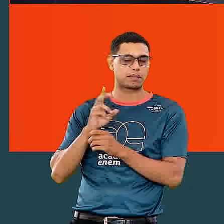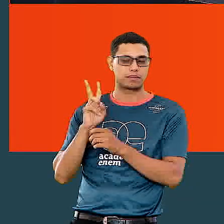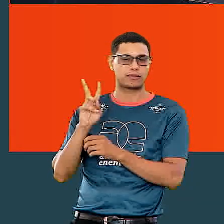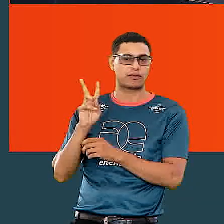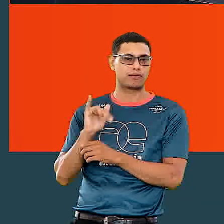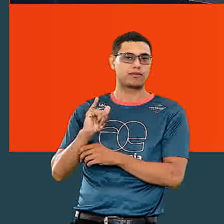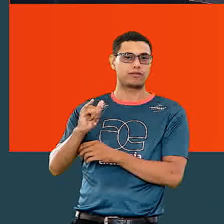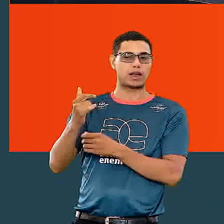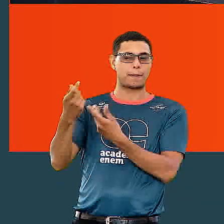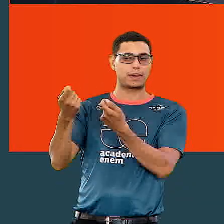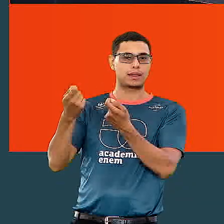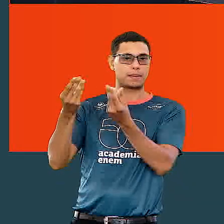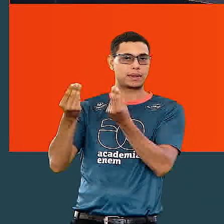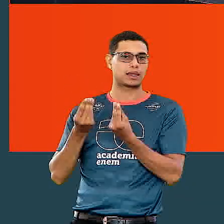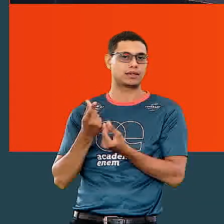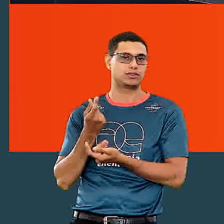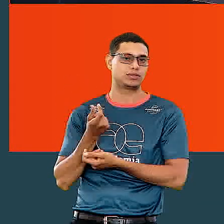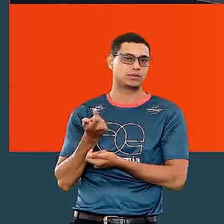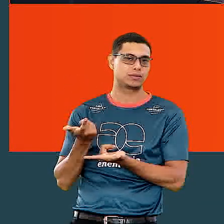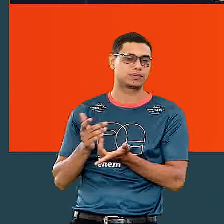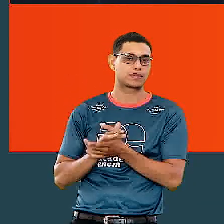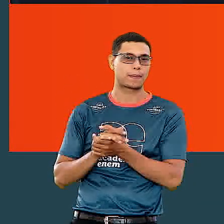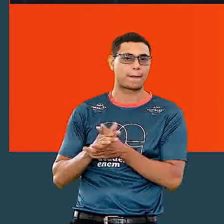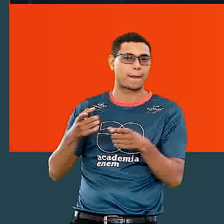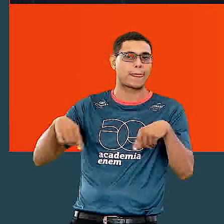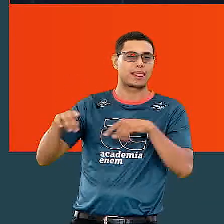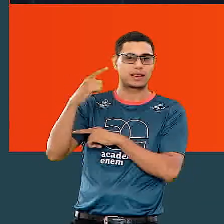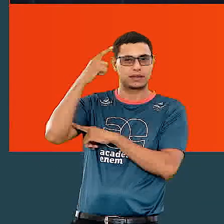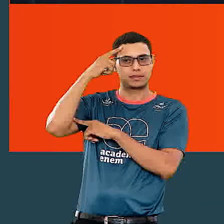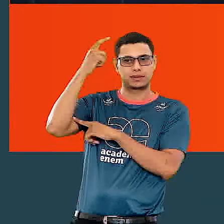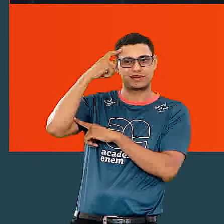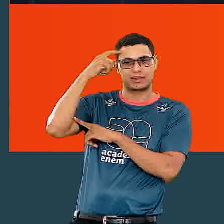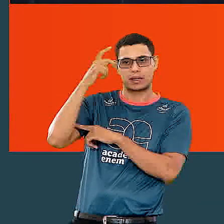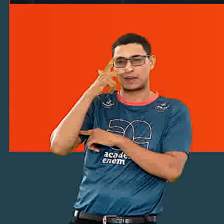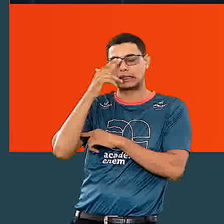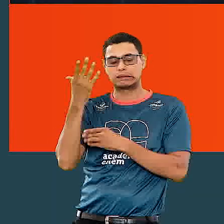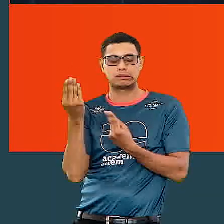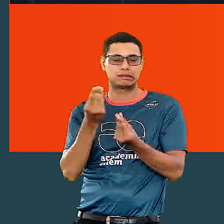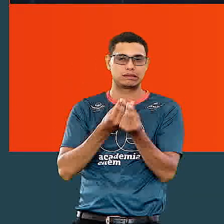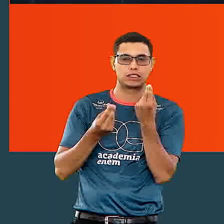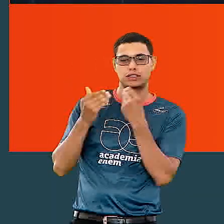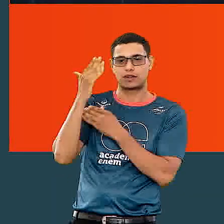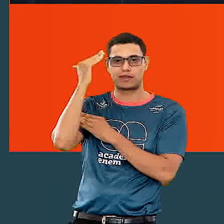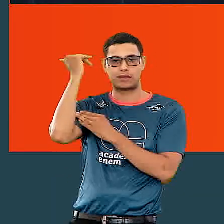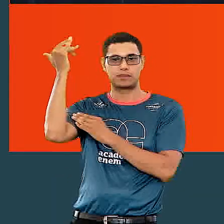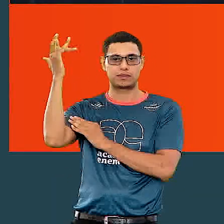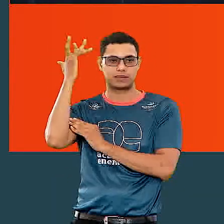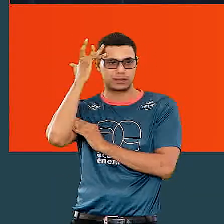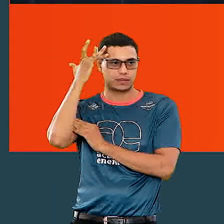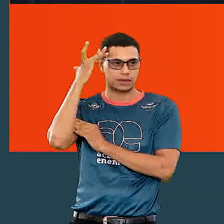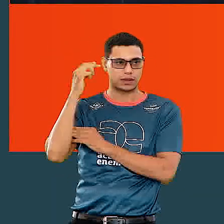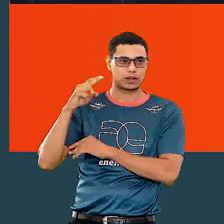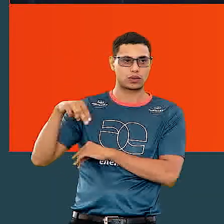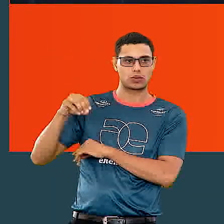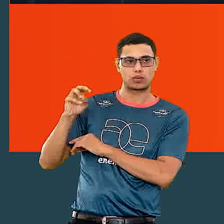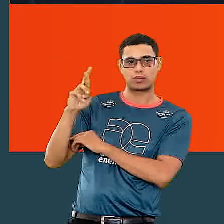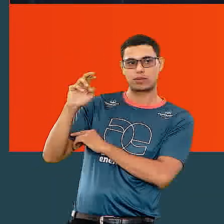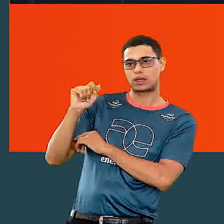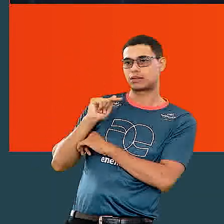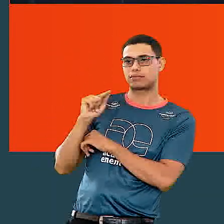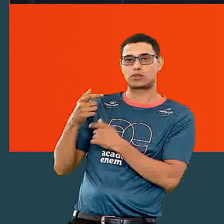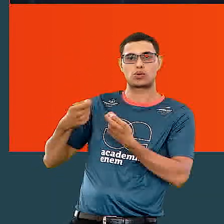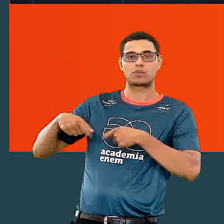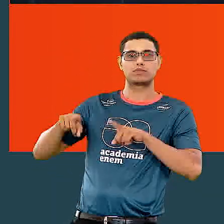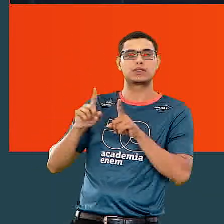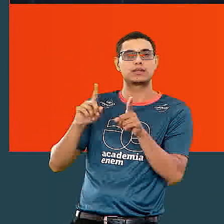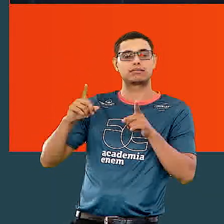renda. Então, se você for pensar em nobreza, isso é ter status. A nobreza não precisa trabalhar porque tem uma galera